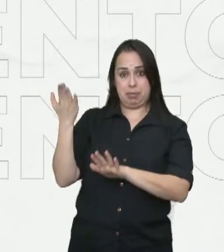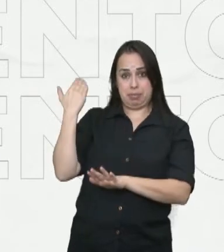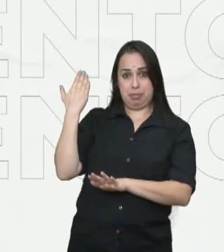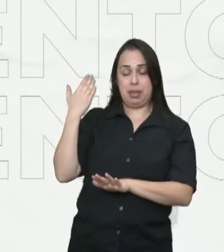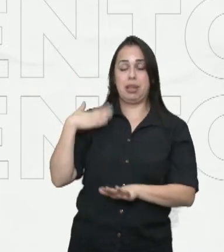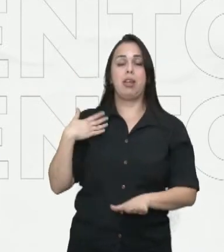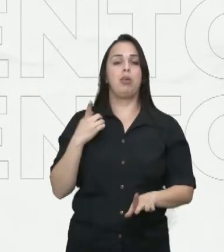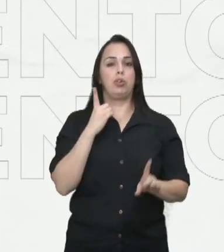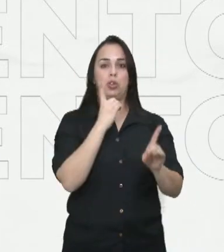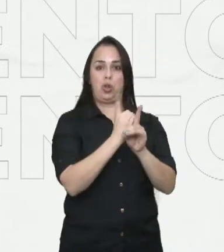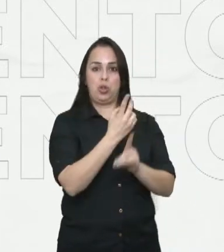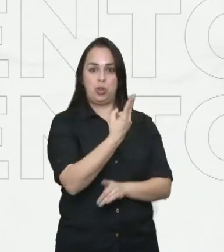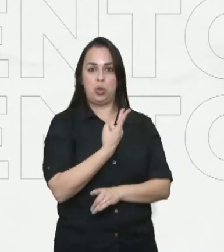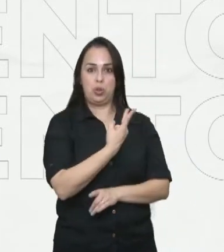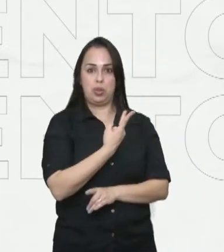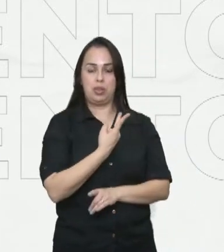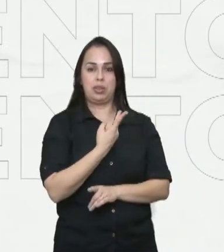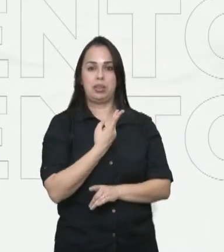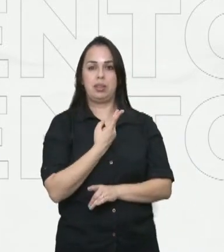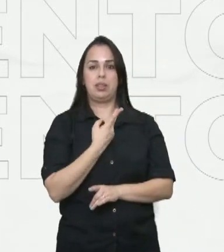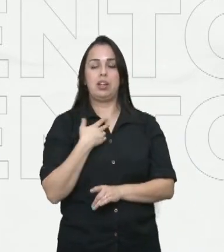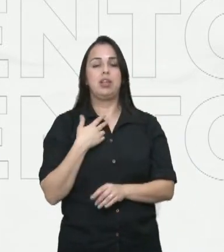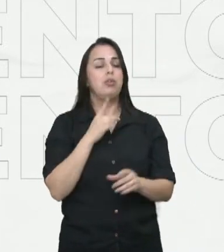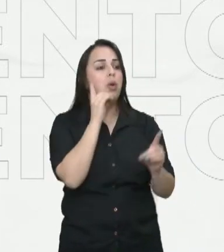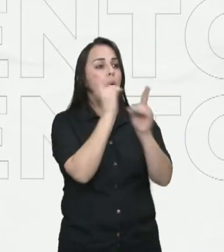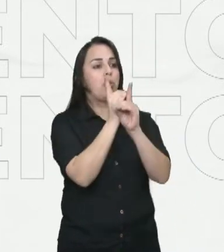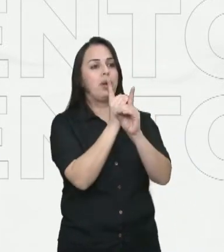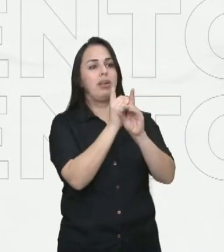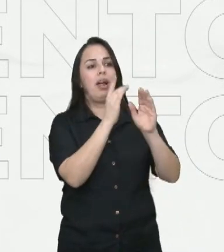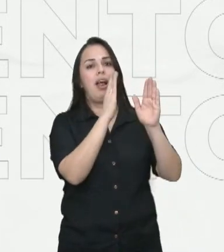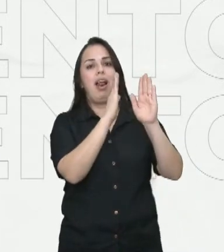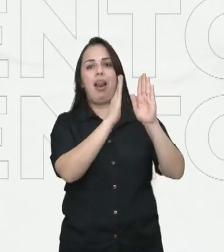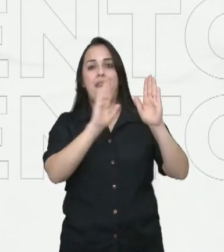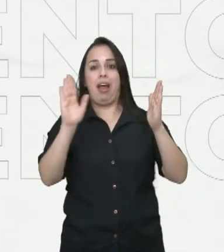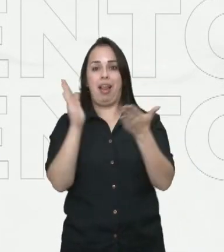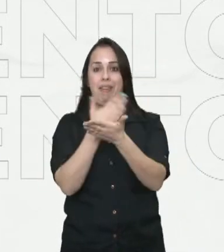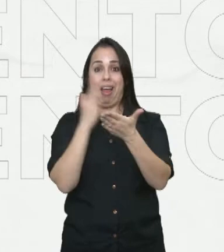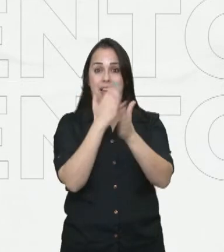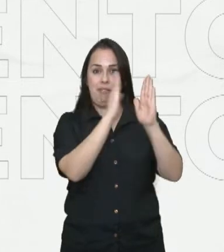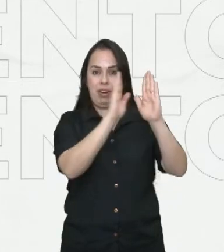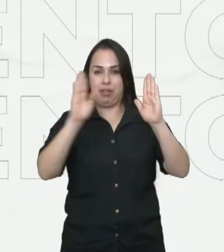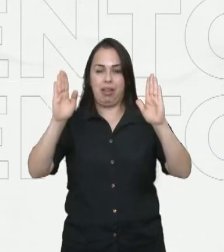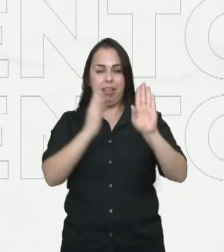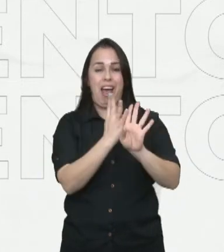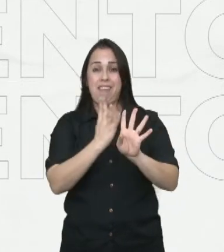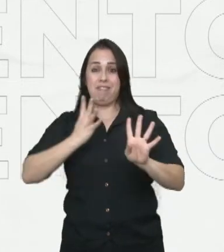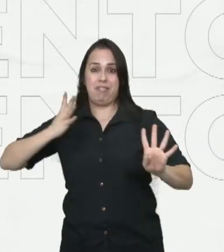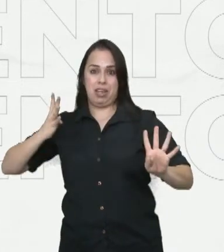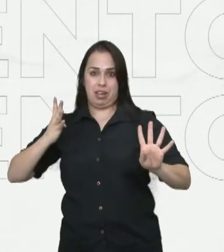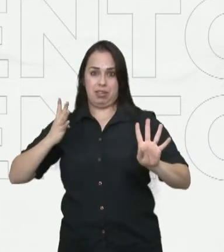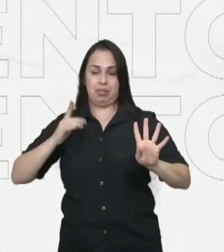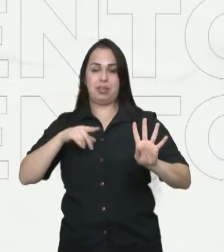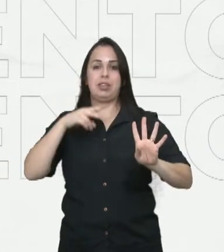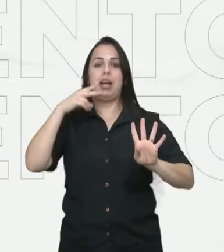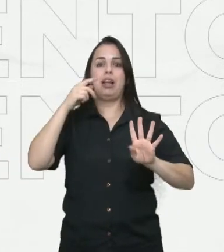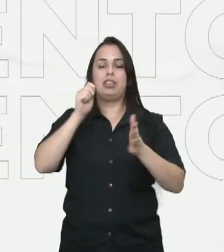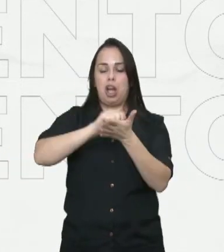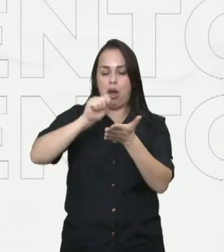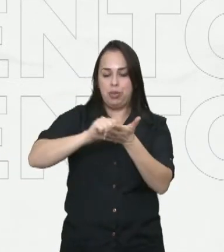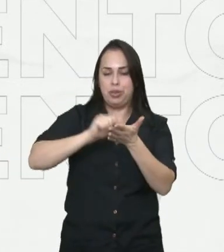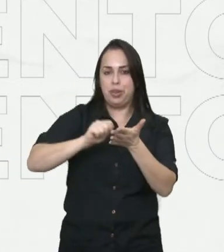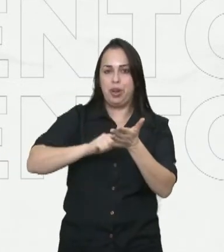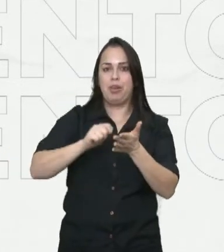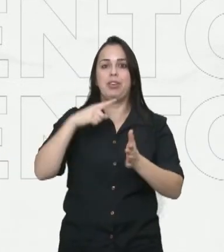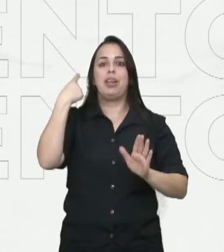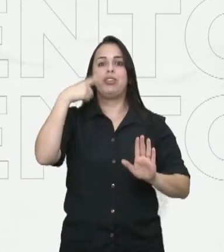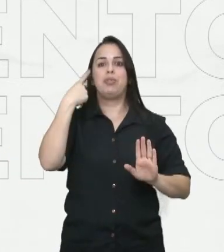encontramos na Livraria Martins Fontes, na fila de autógrafos da advogada Gabriela Araújo, que estava